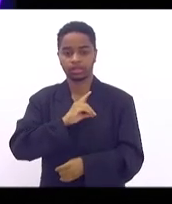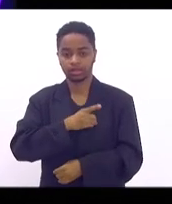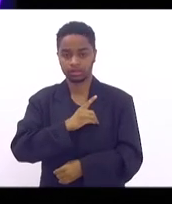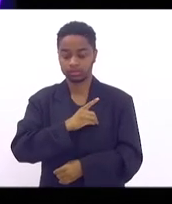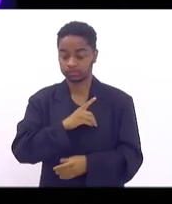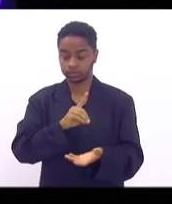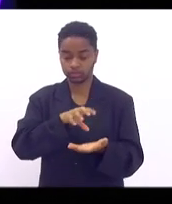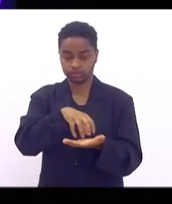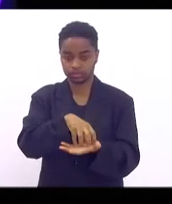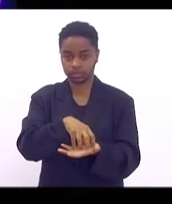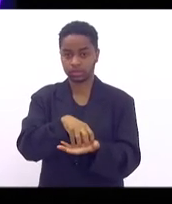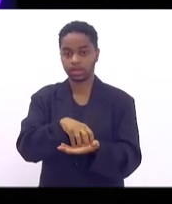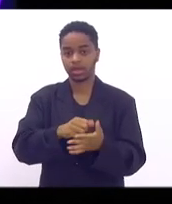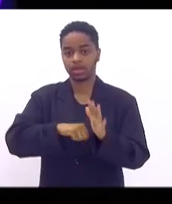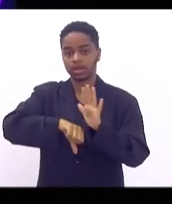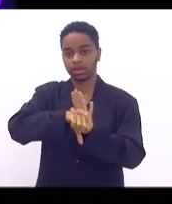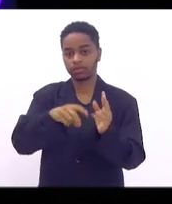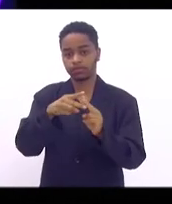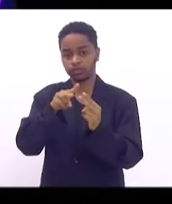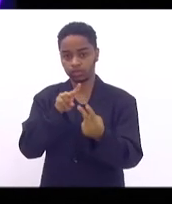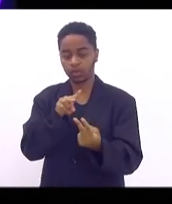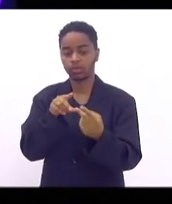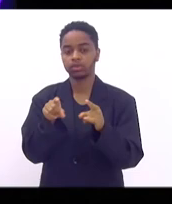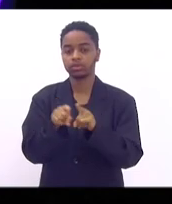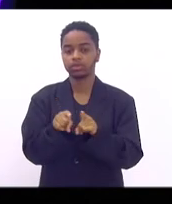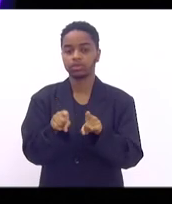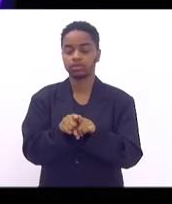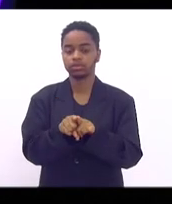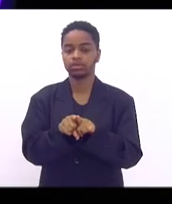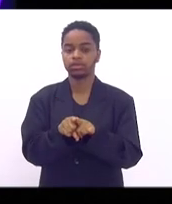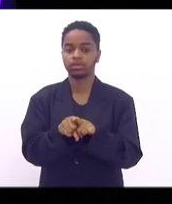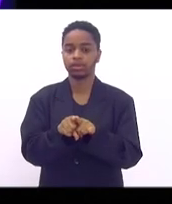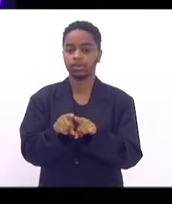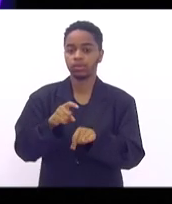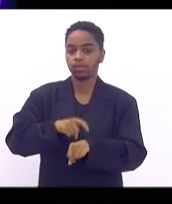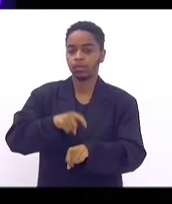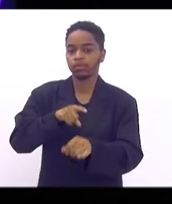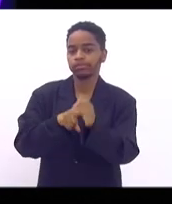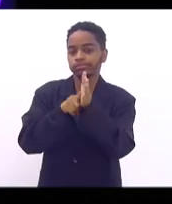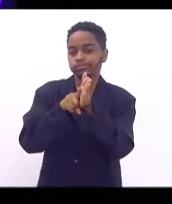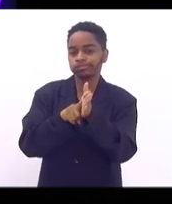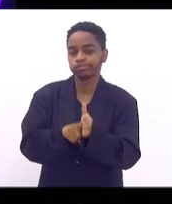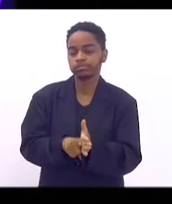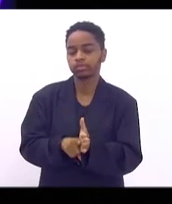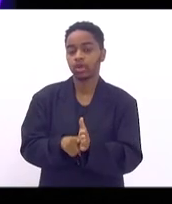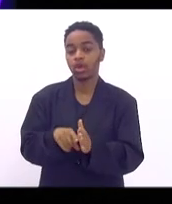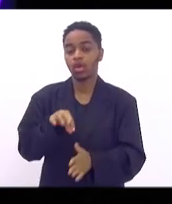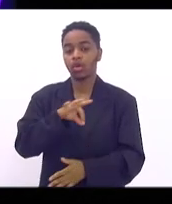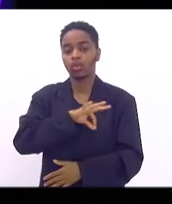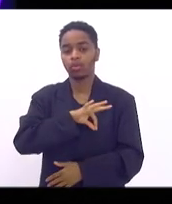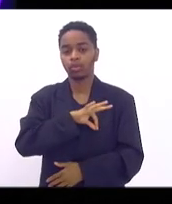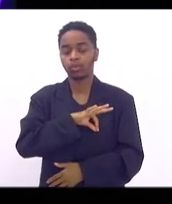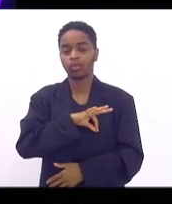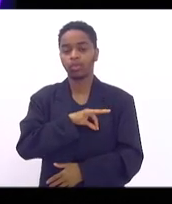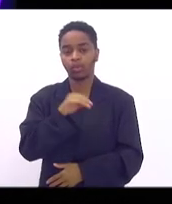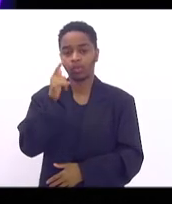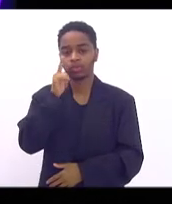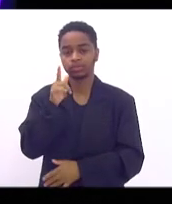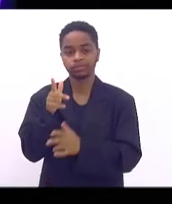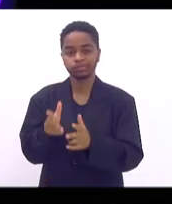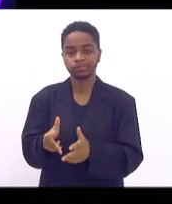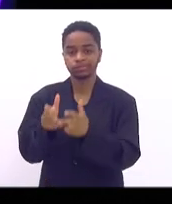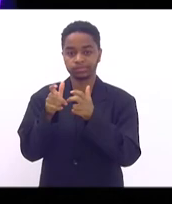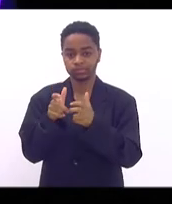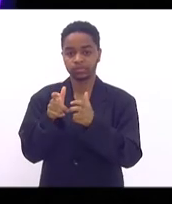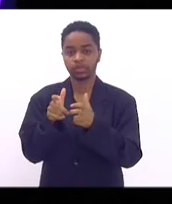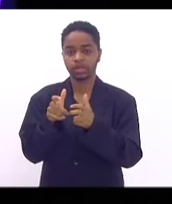Crimes Virtuais. E lá na investigação policial, eles constatam que esse dispositivo